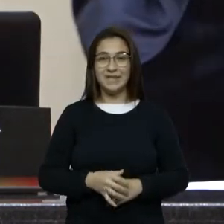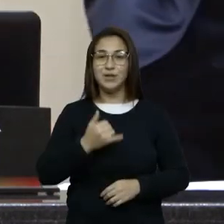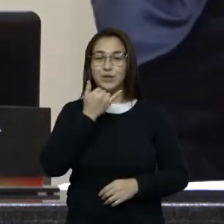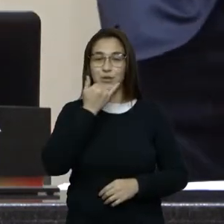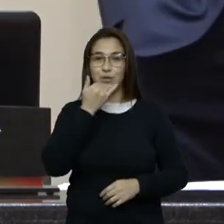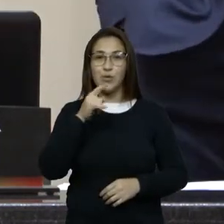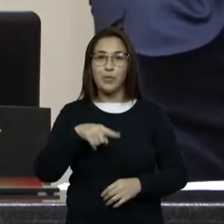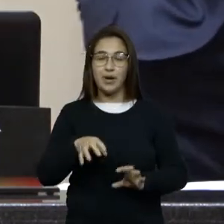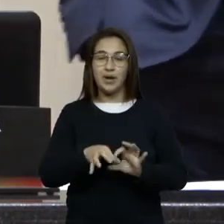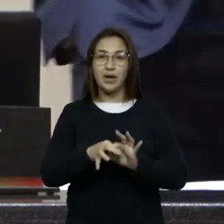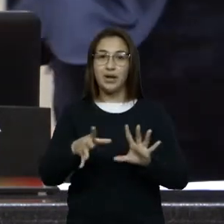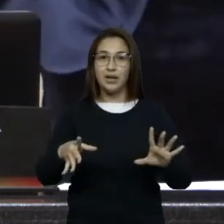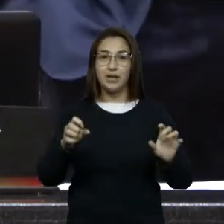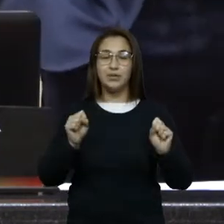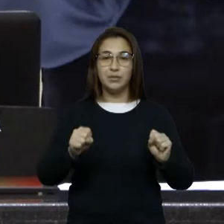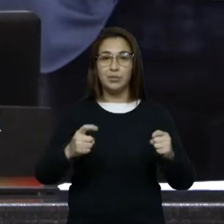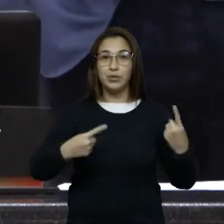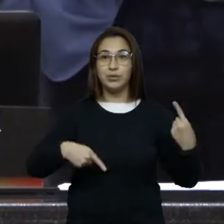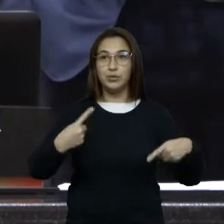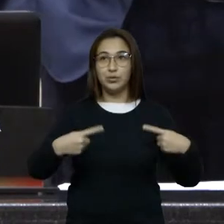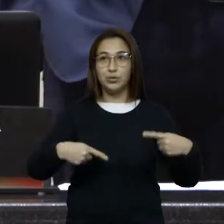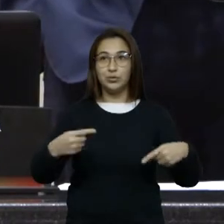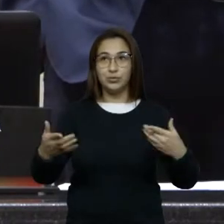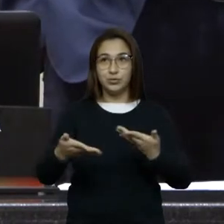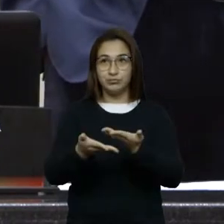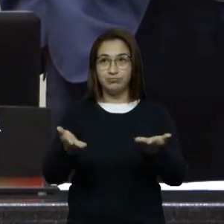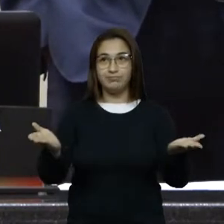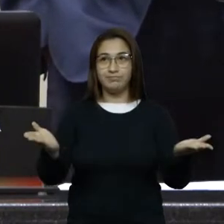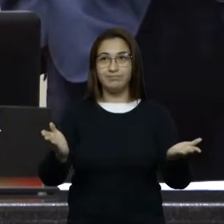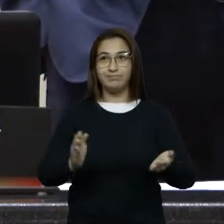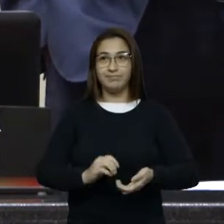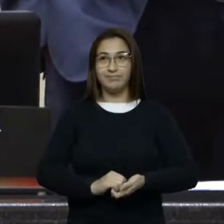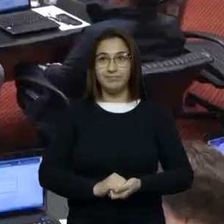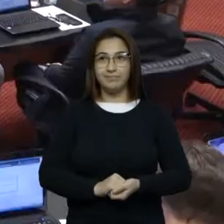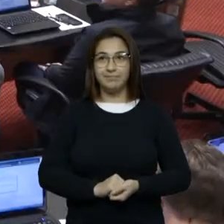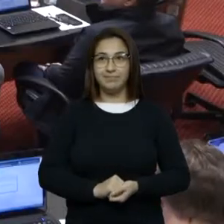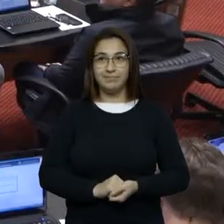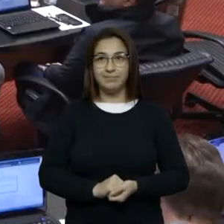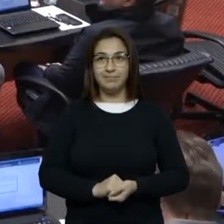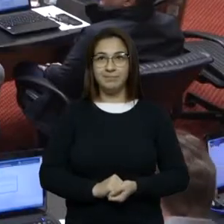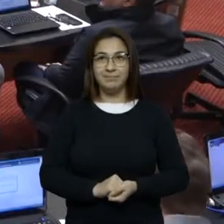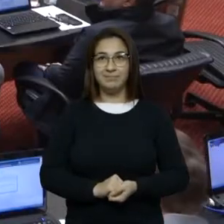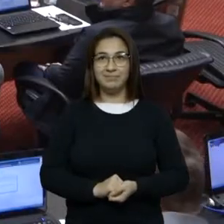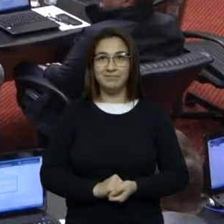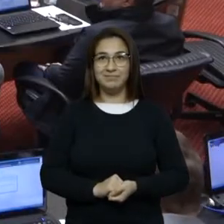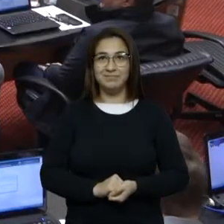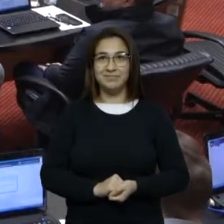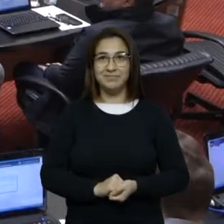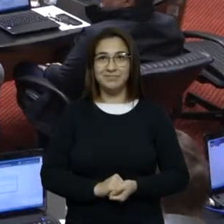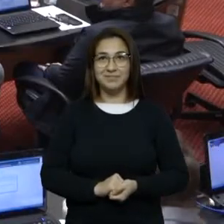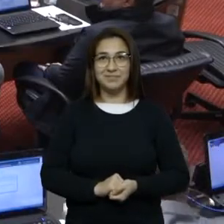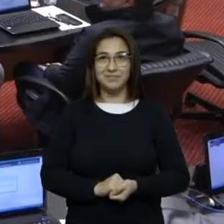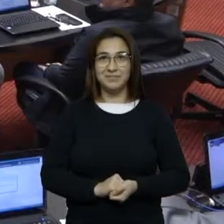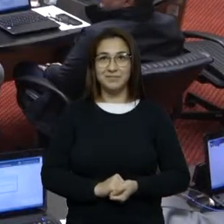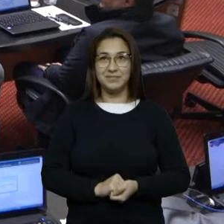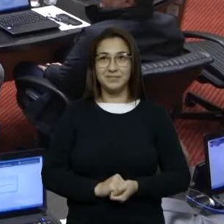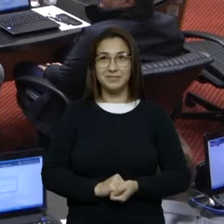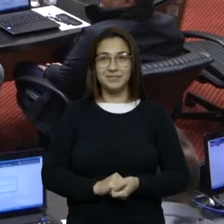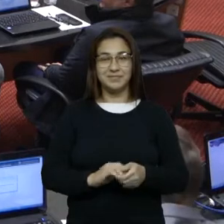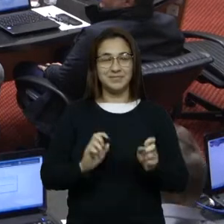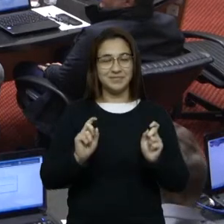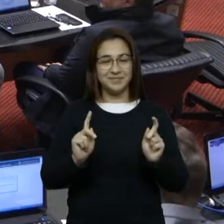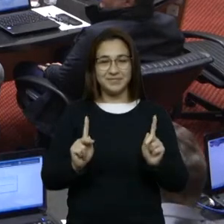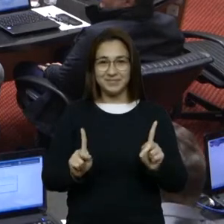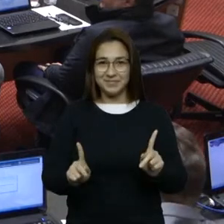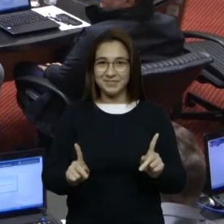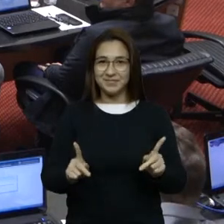Ah tá livre a palavra para os deputados que irão discutir a Ah tá certo três então